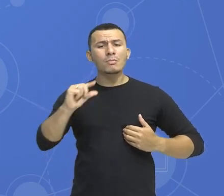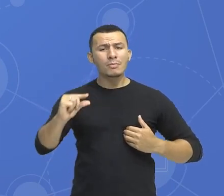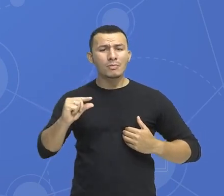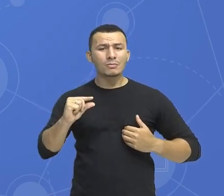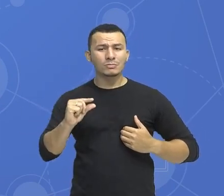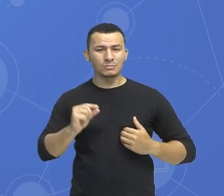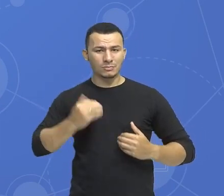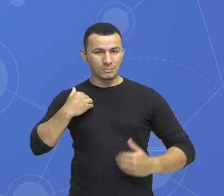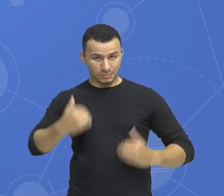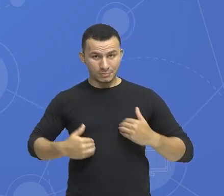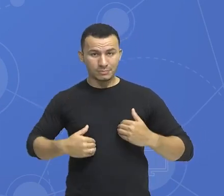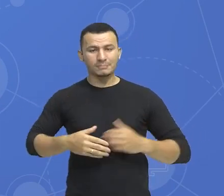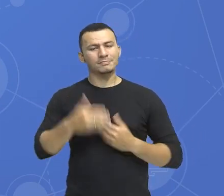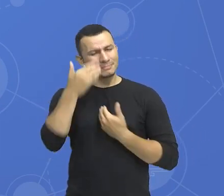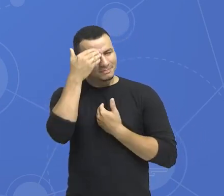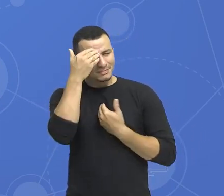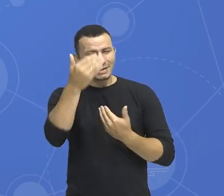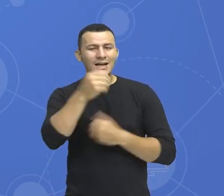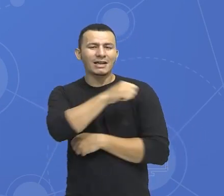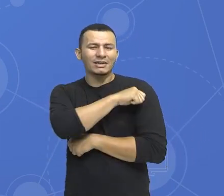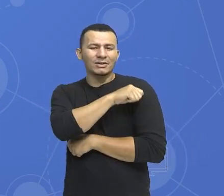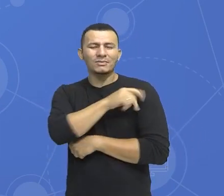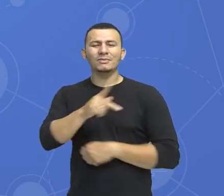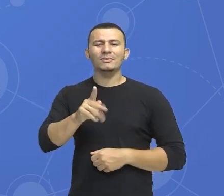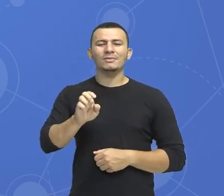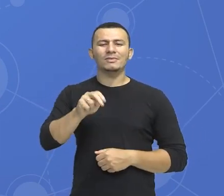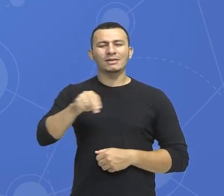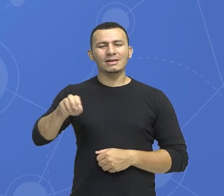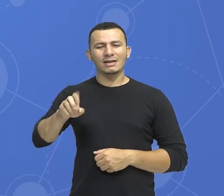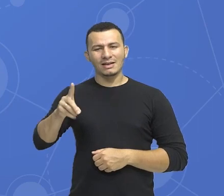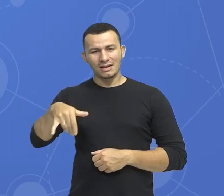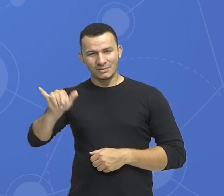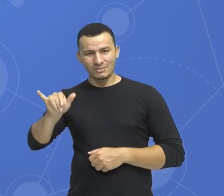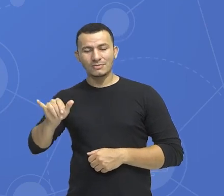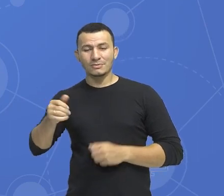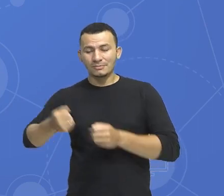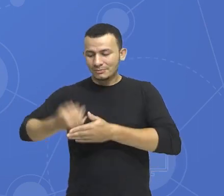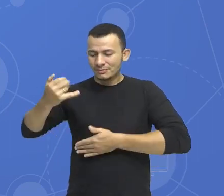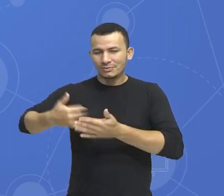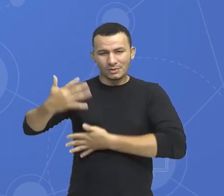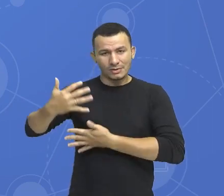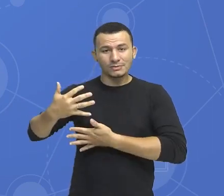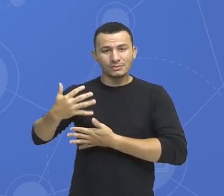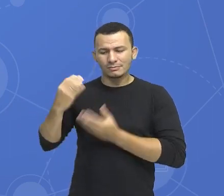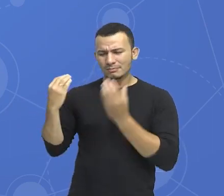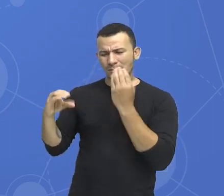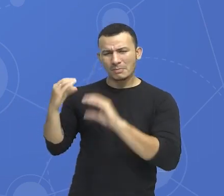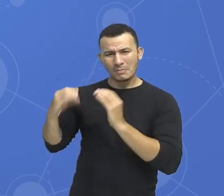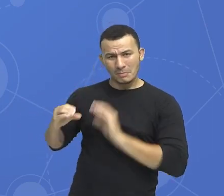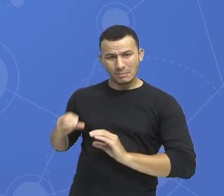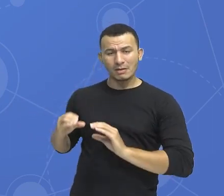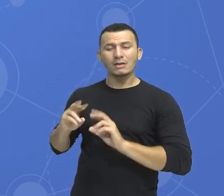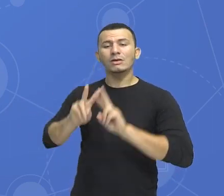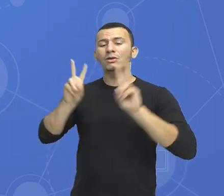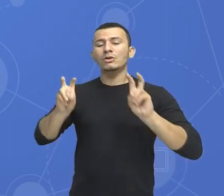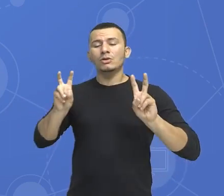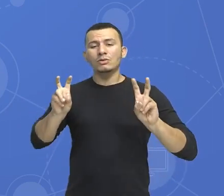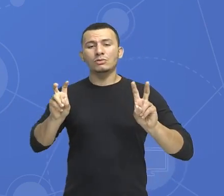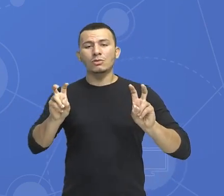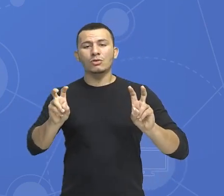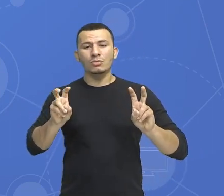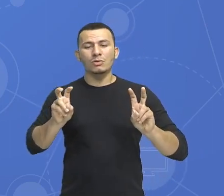Kennedy. Obrigado pela sua participação aí no nosso chat, tá bom? Colocando aí sobre o